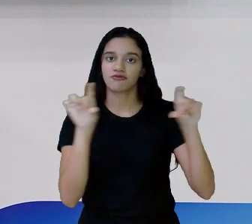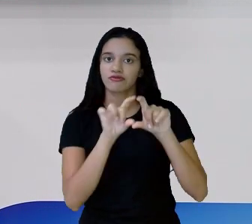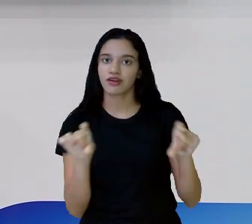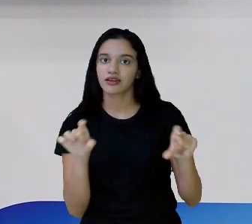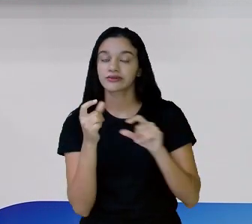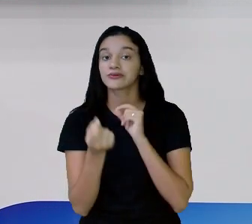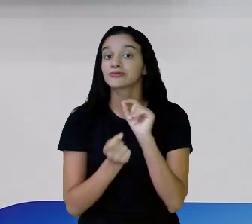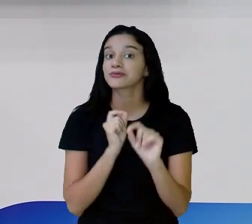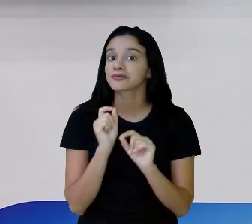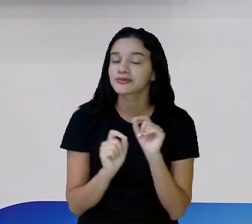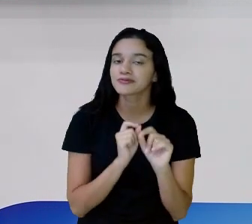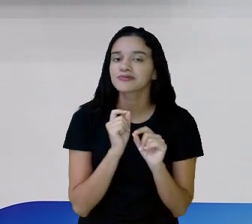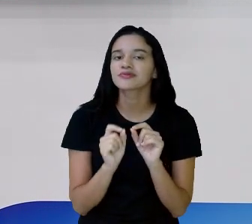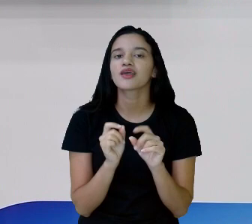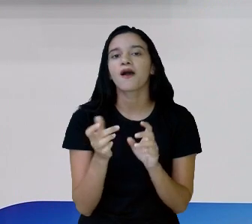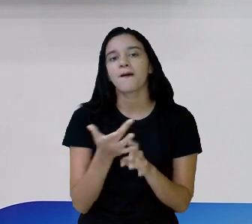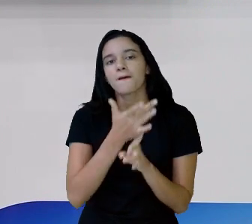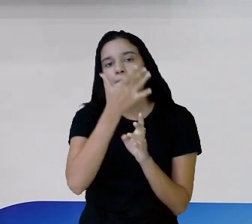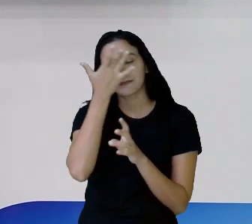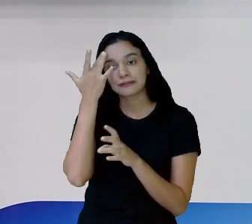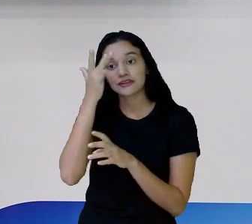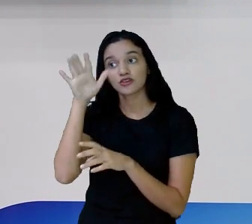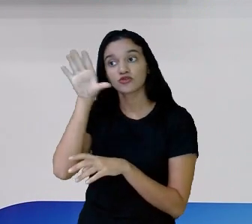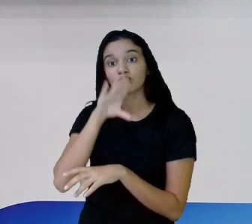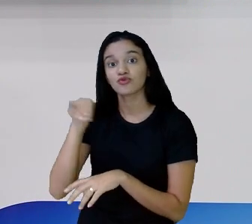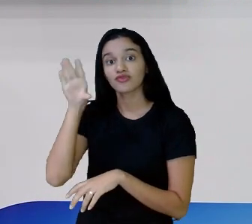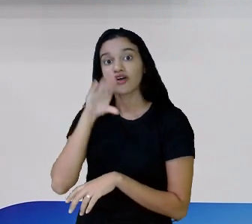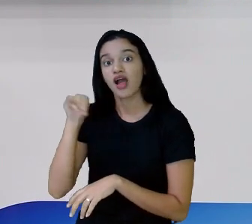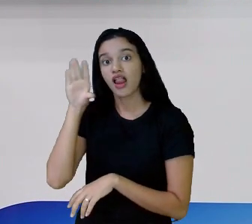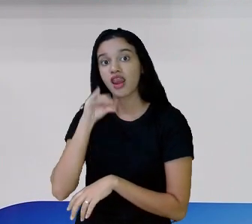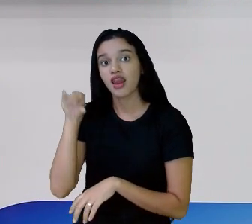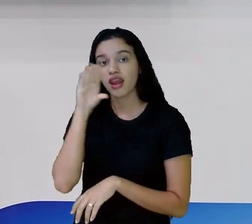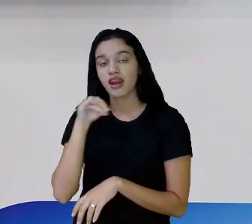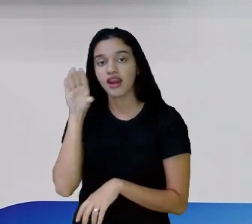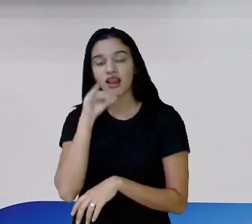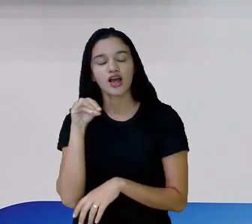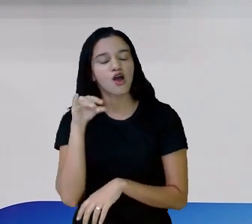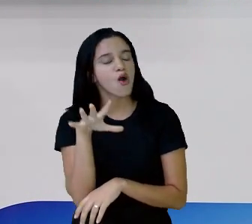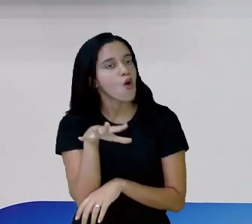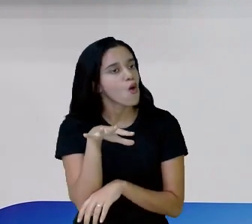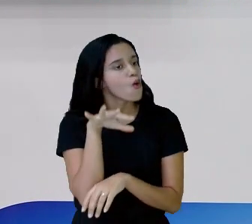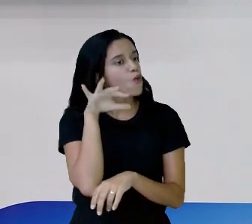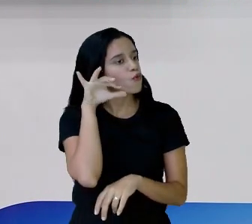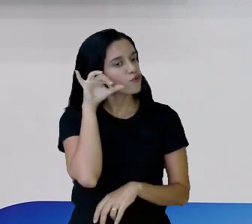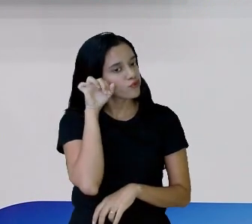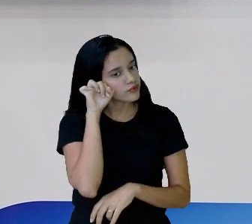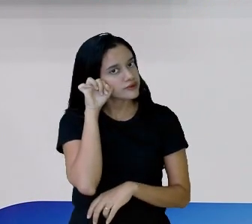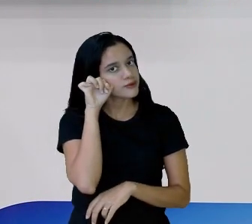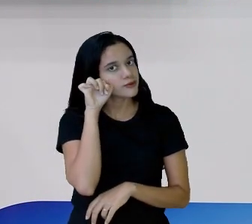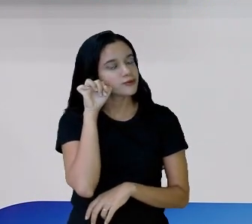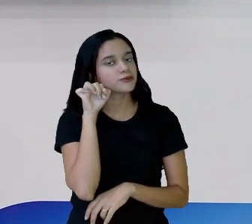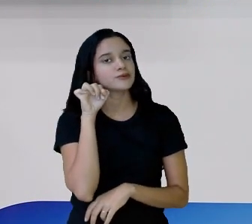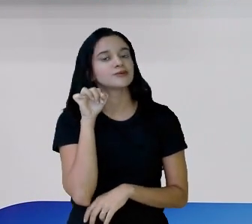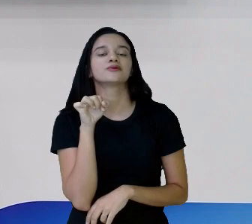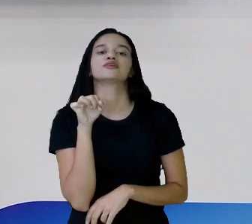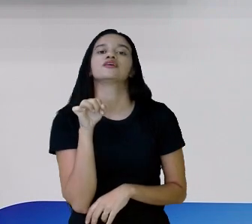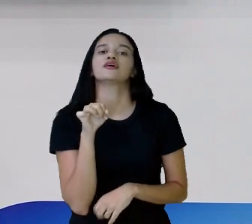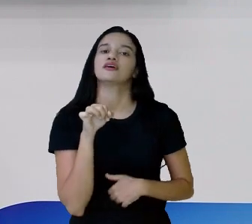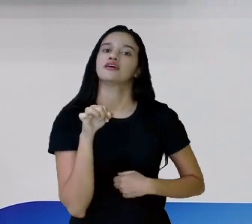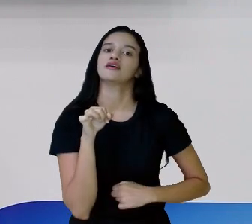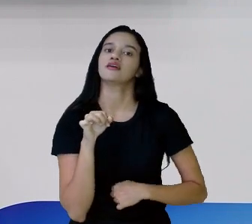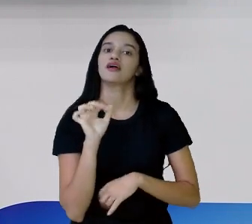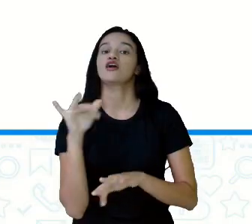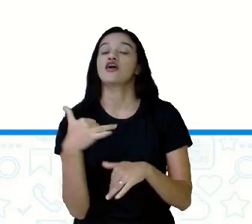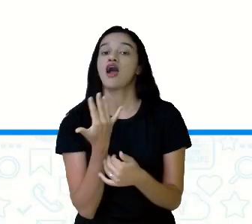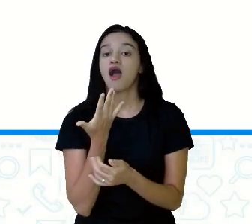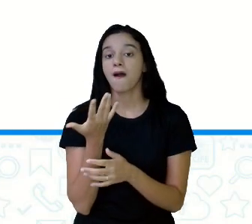será alguém falando. Veja, ela ouviu, Dona Capivara, ela ouviu o